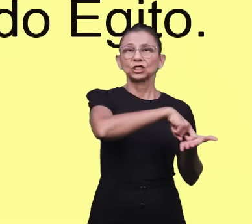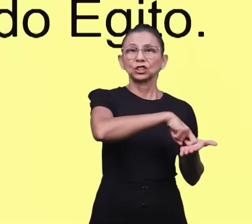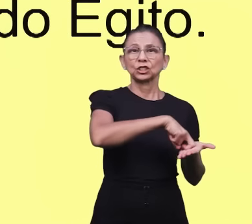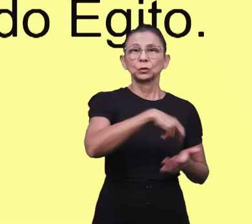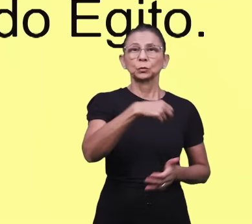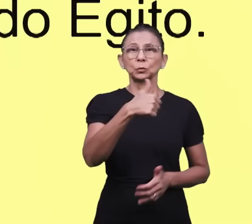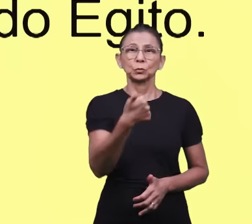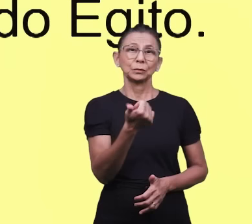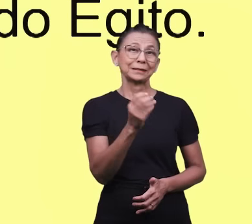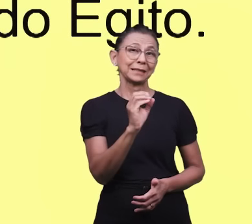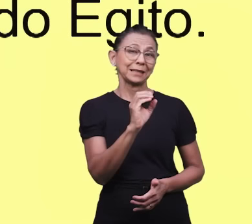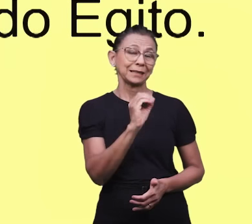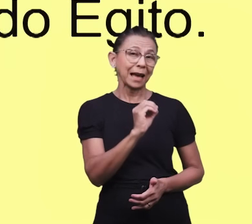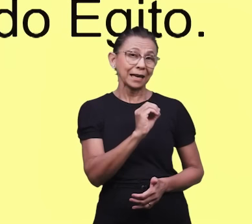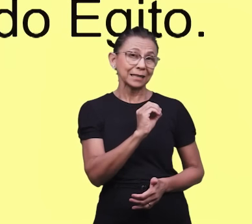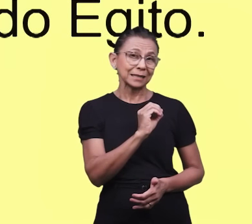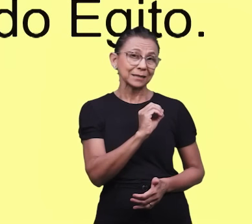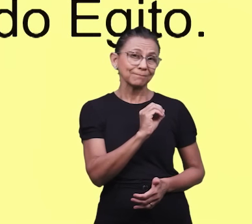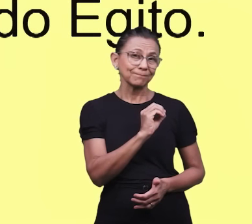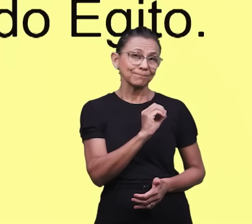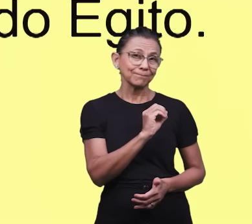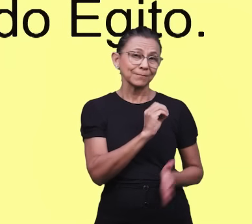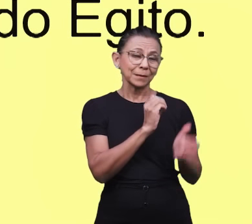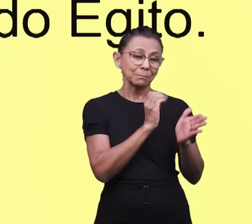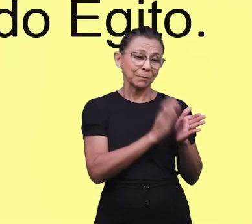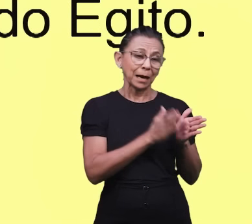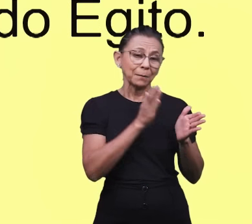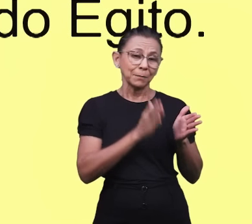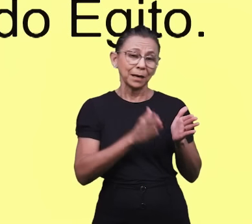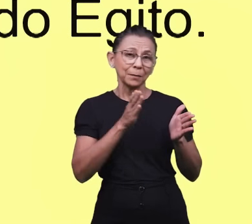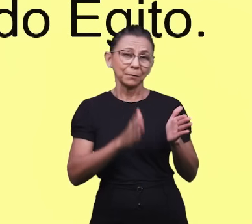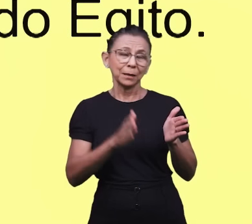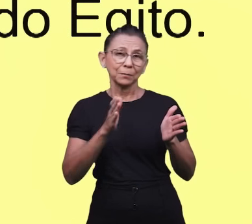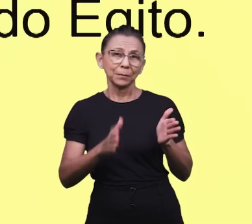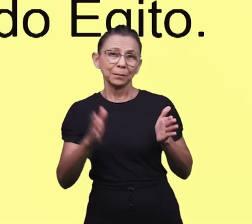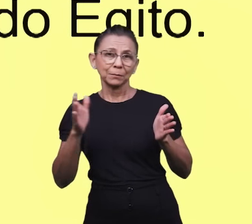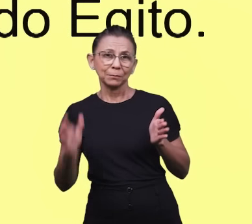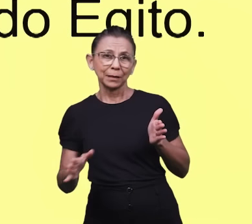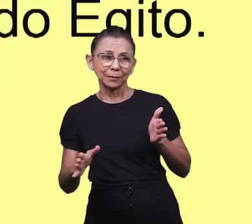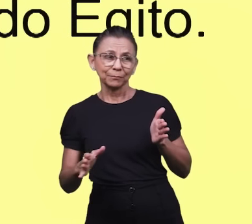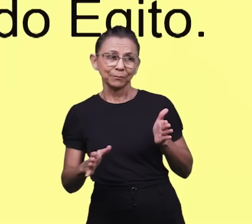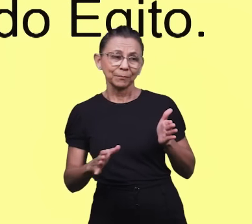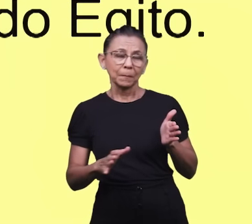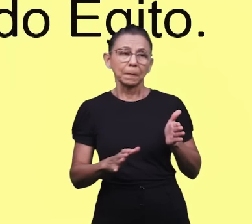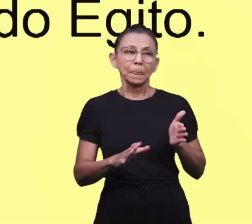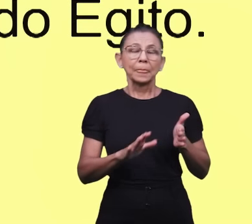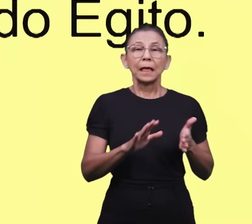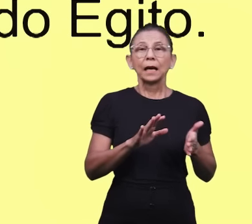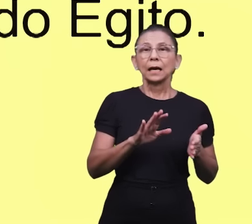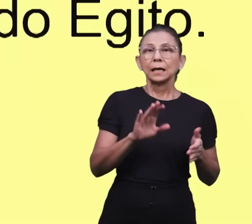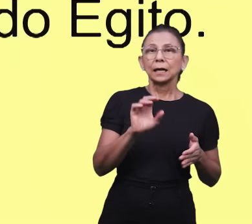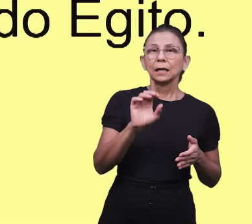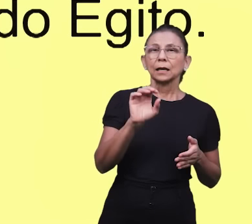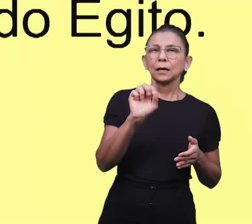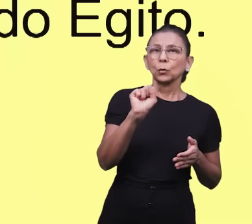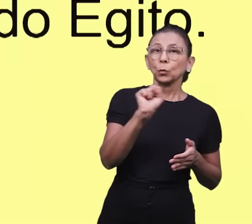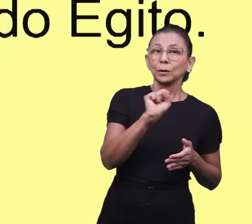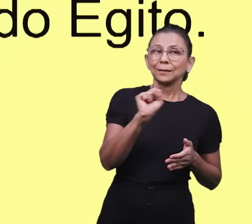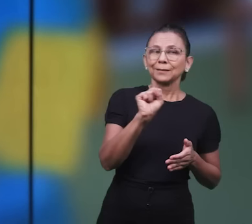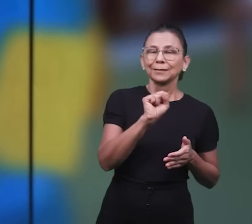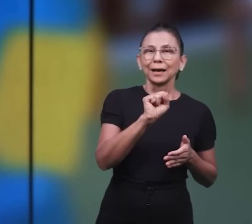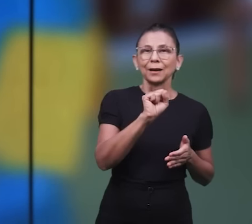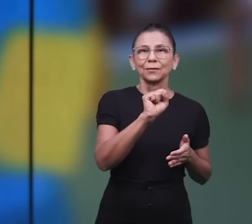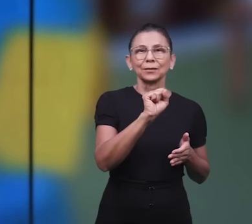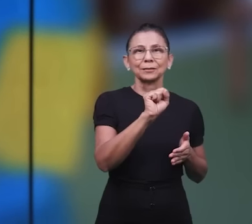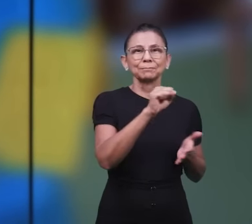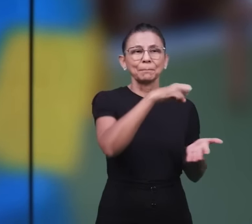após a outra olha no slide a oitava praga aconteceu mas o coração de